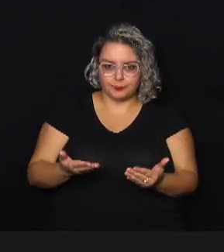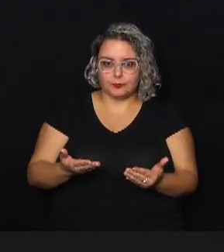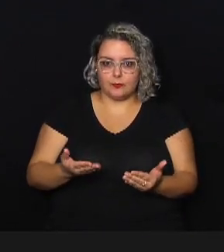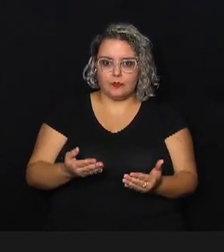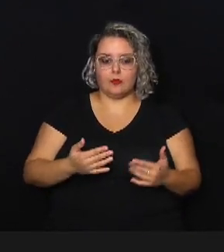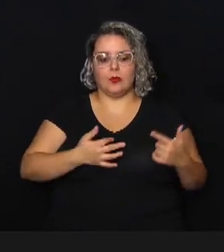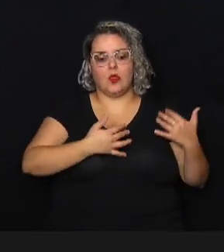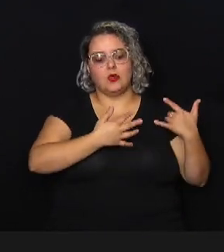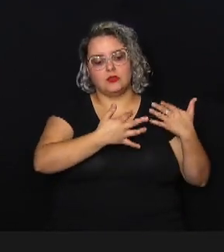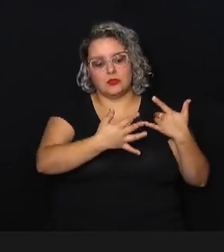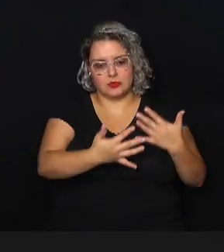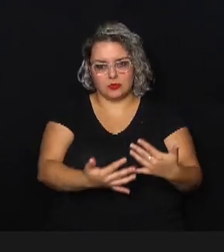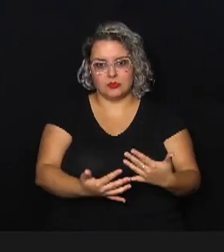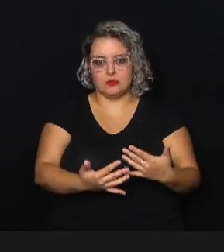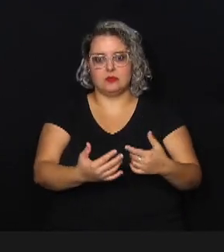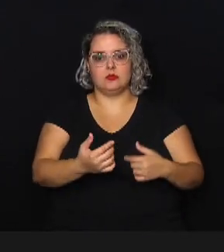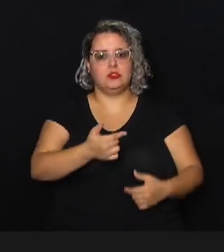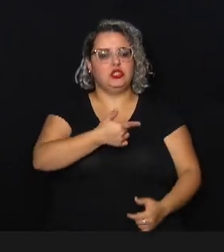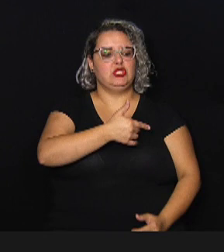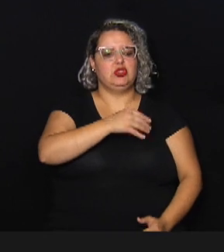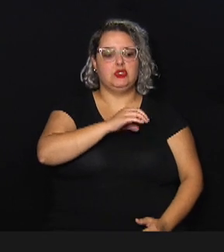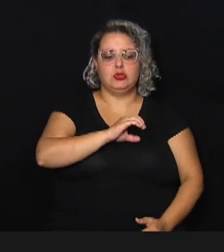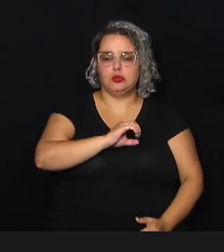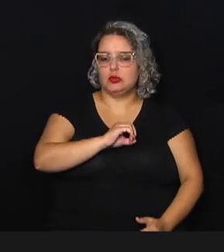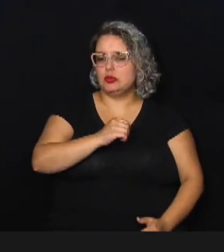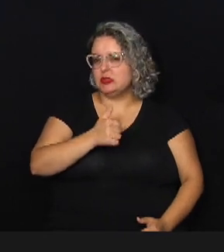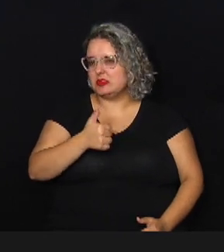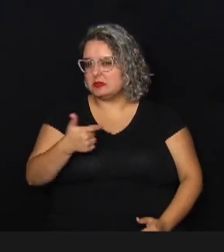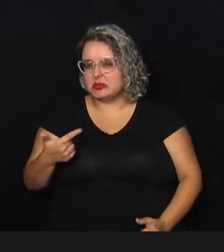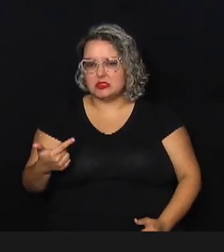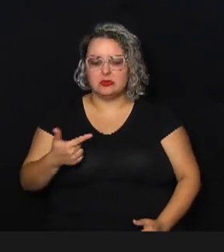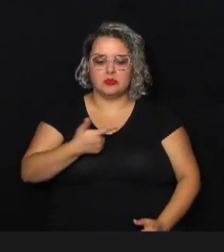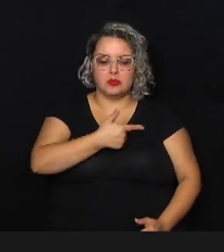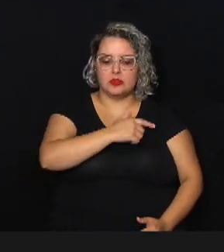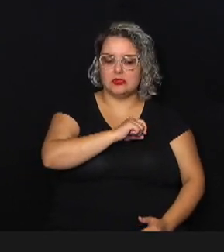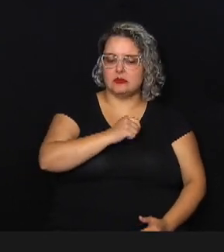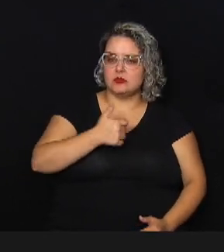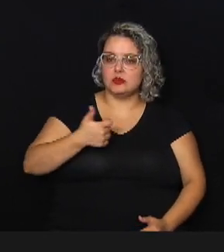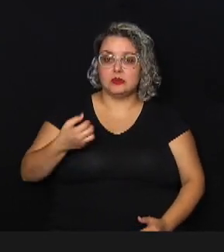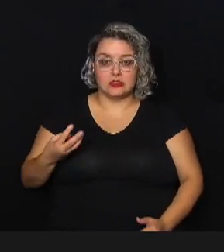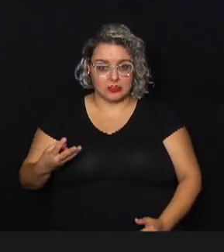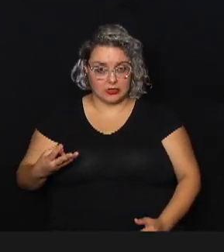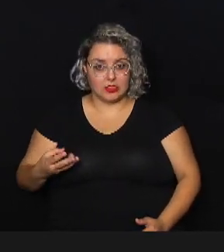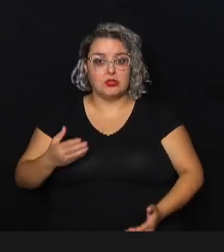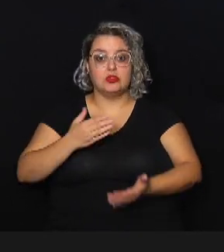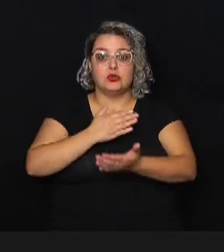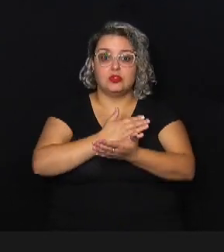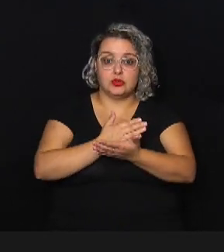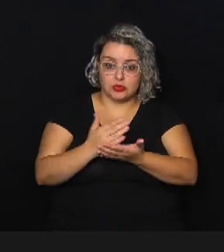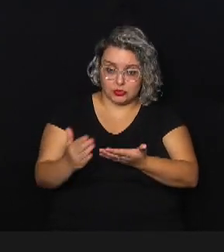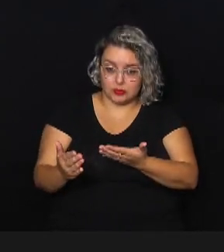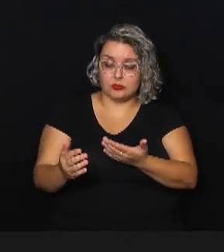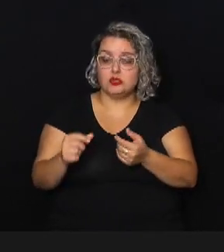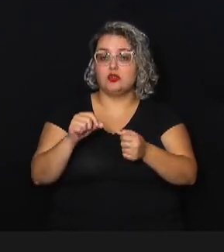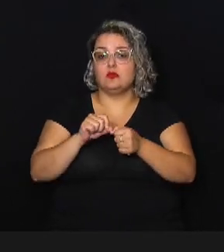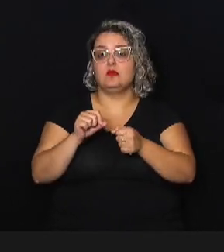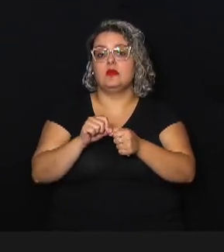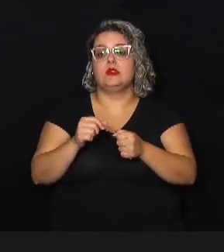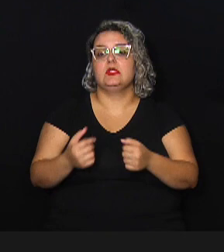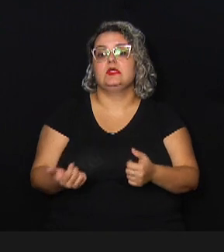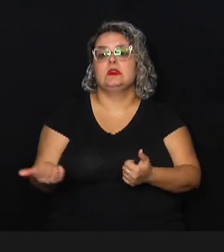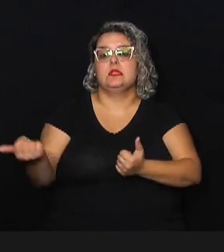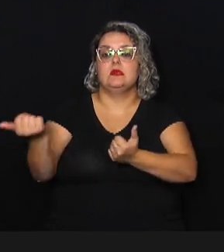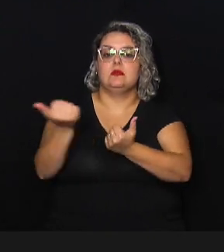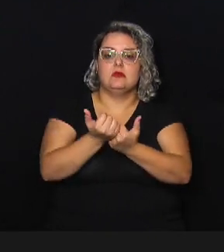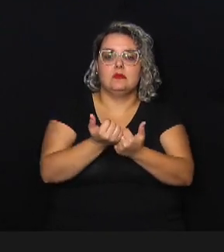últimos anos, a partir de 2012, 2013 aqui no Brasil, a gente começou já a fazer o transplante